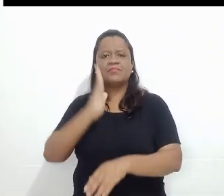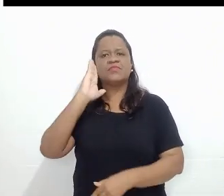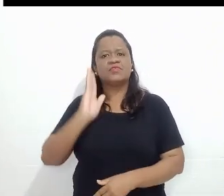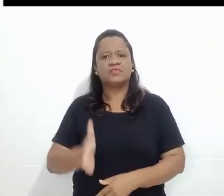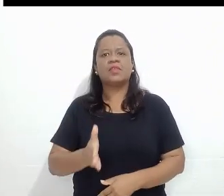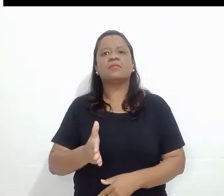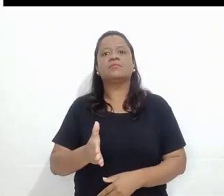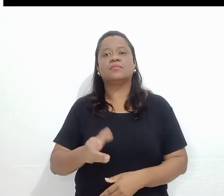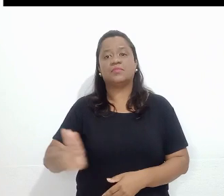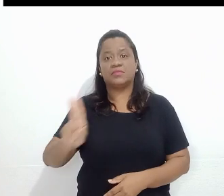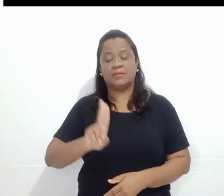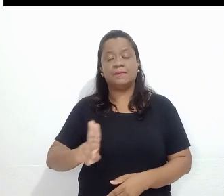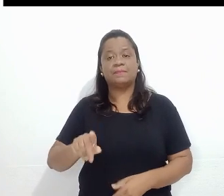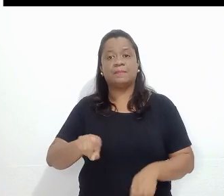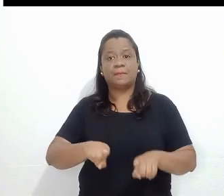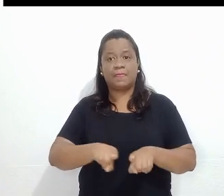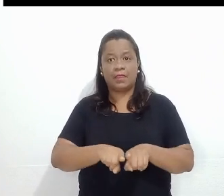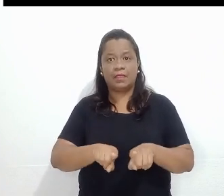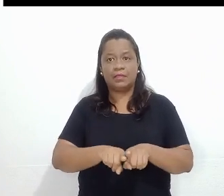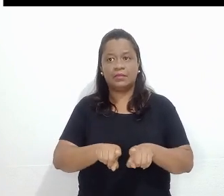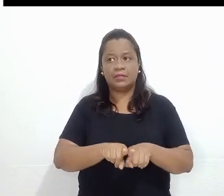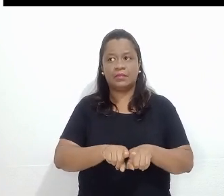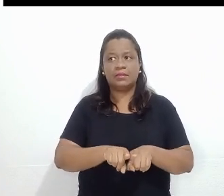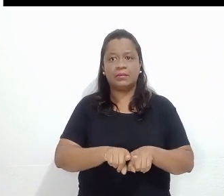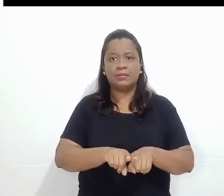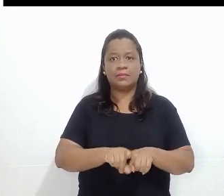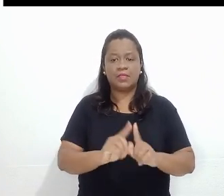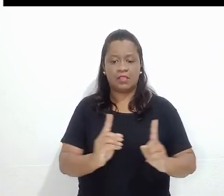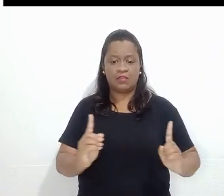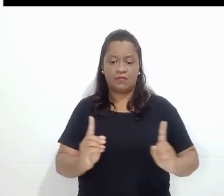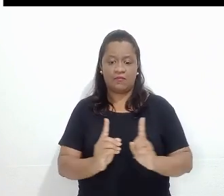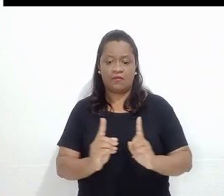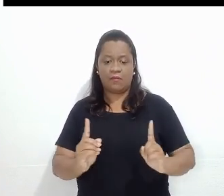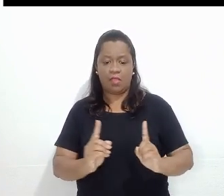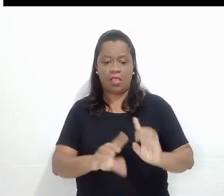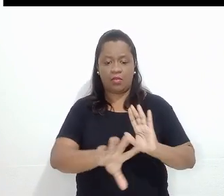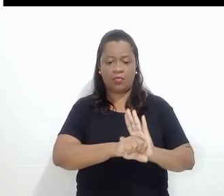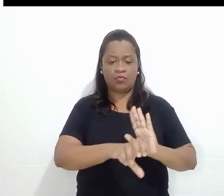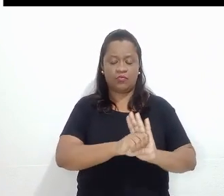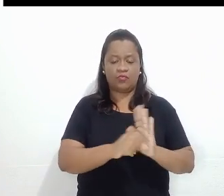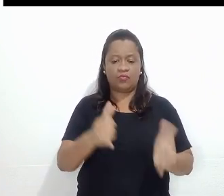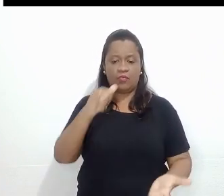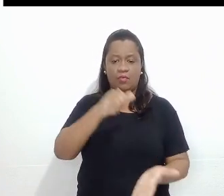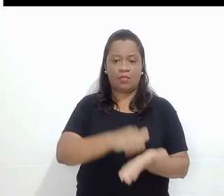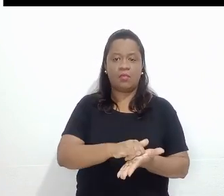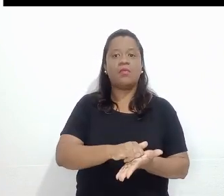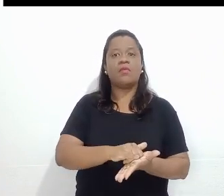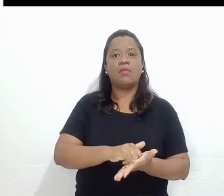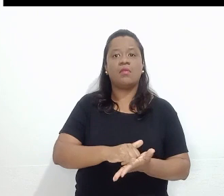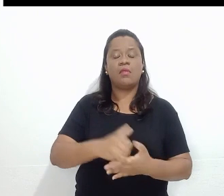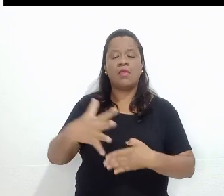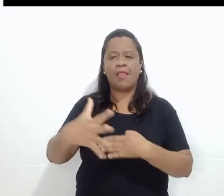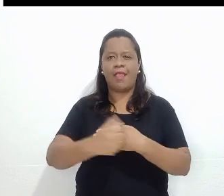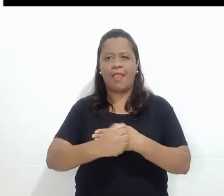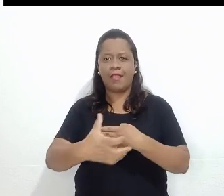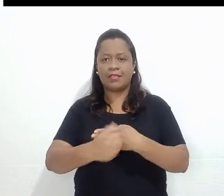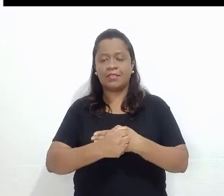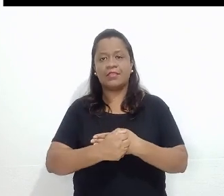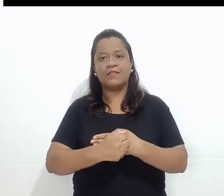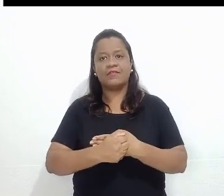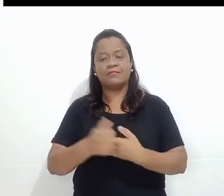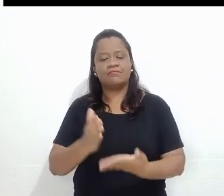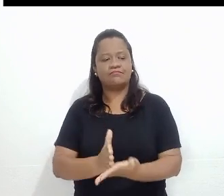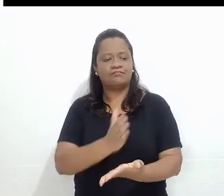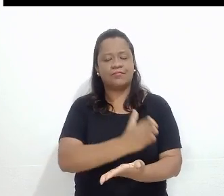também de formato de captação, formato de arquivo, tudo isso é a parte dele. O